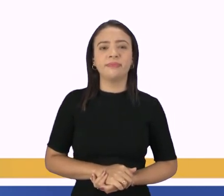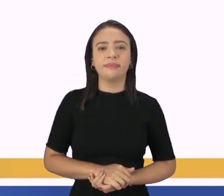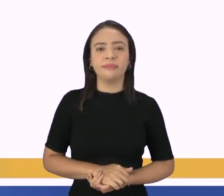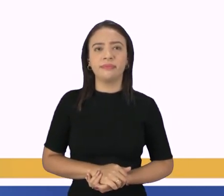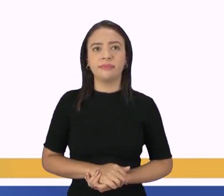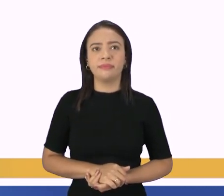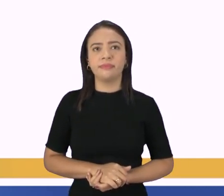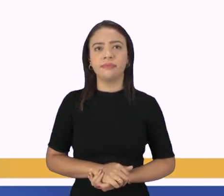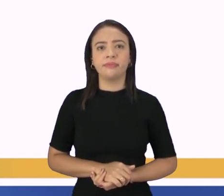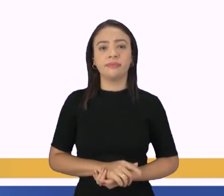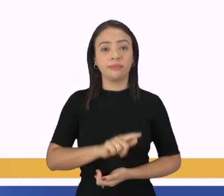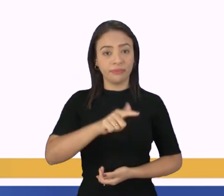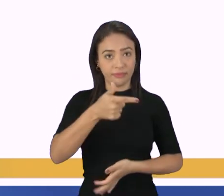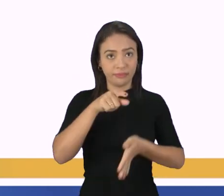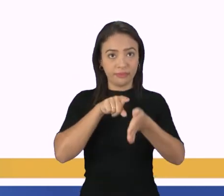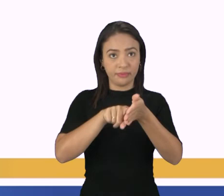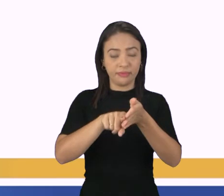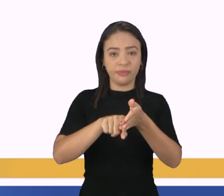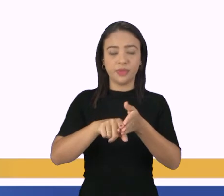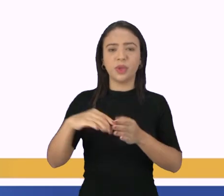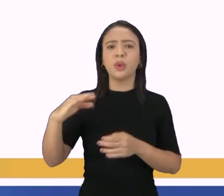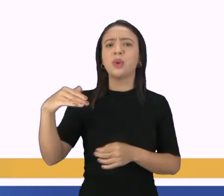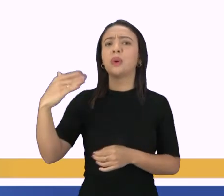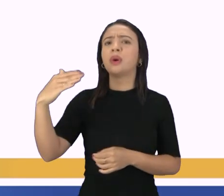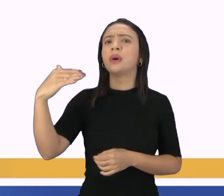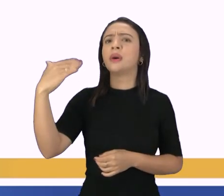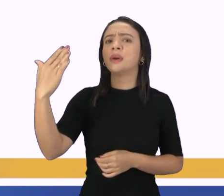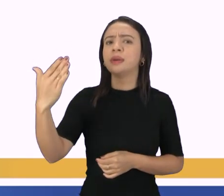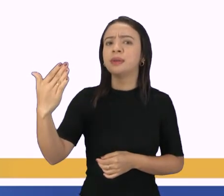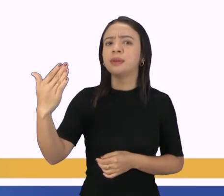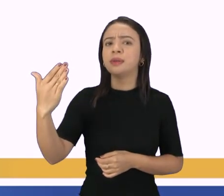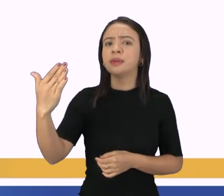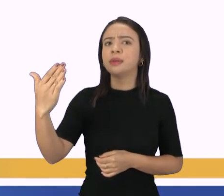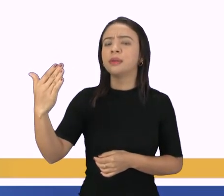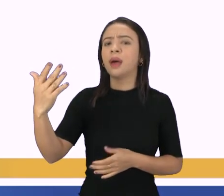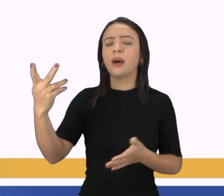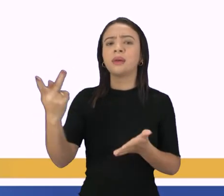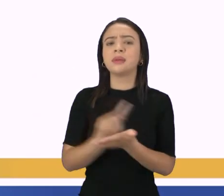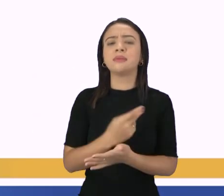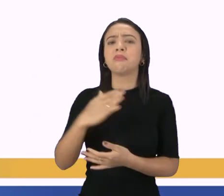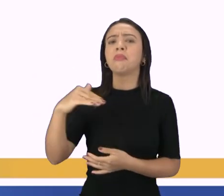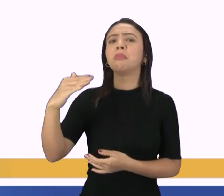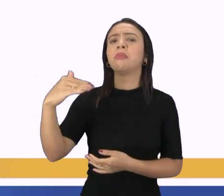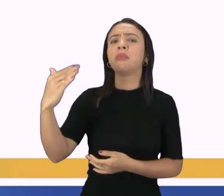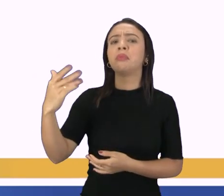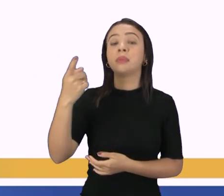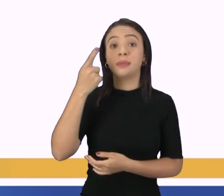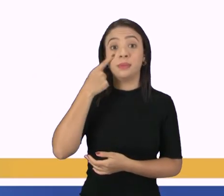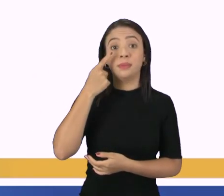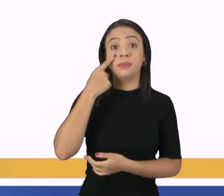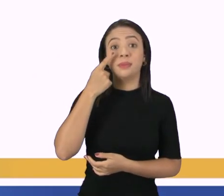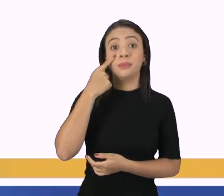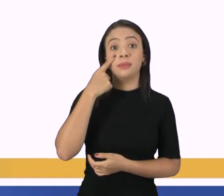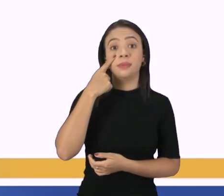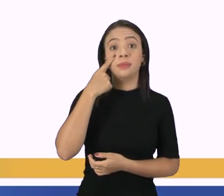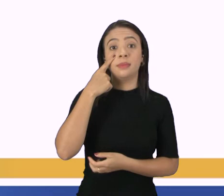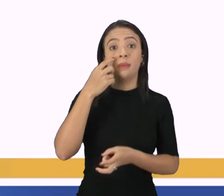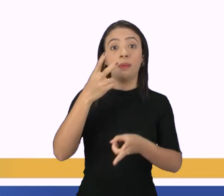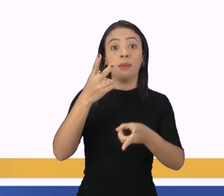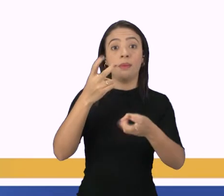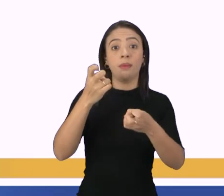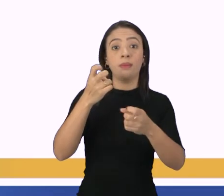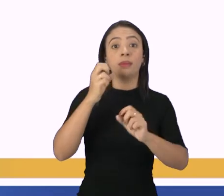motoristas. Vamos a mais uma? Quando? Quando que isso acontece? Observe, veja se você